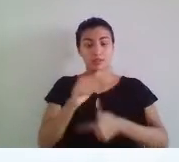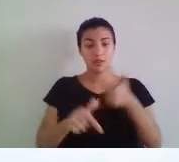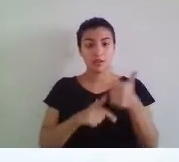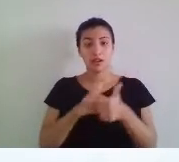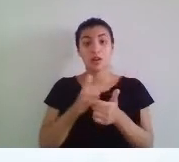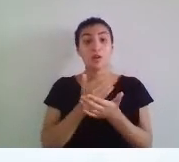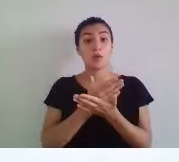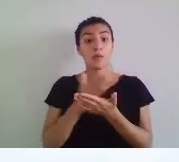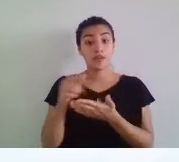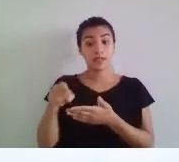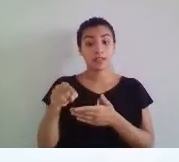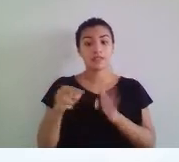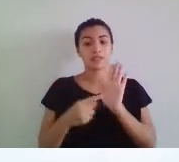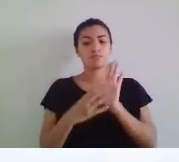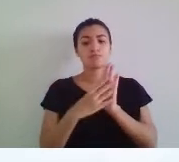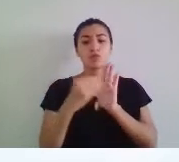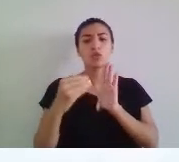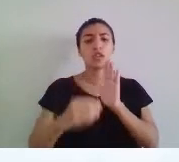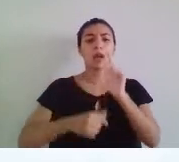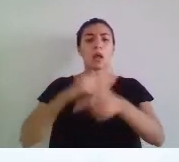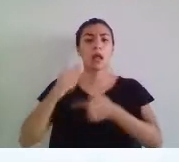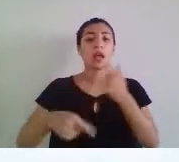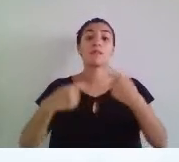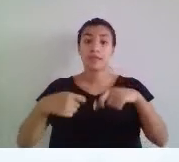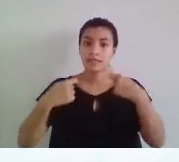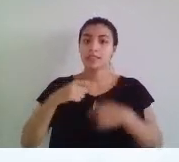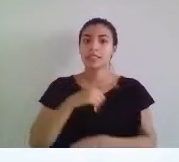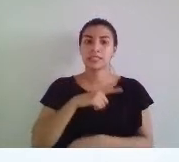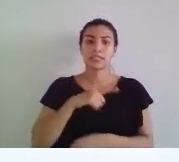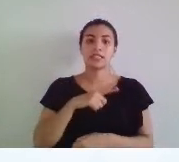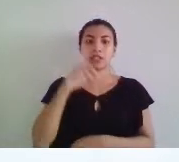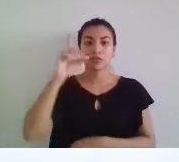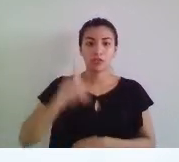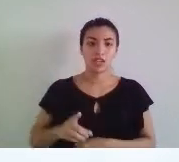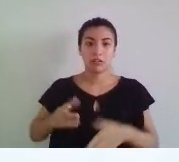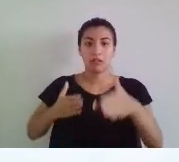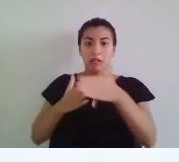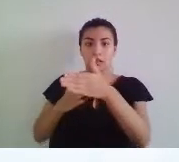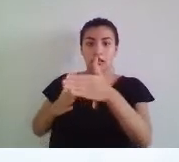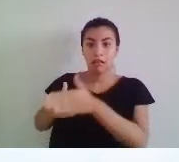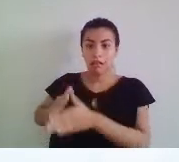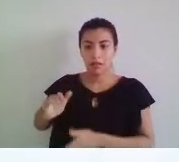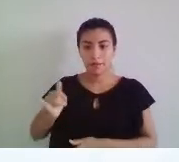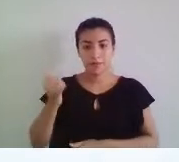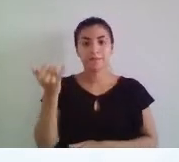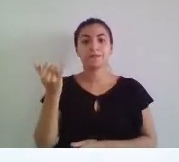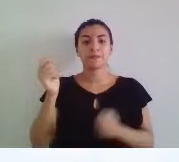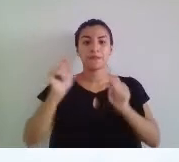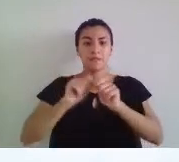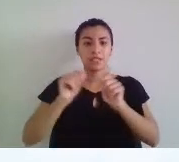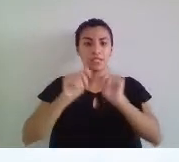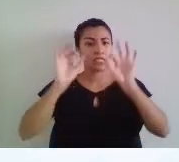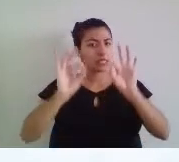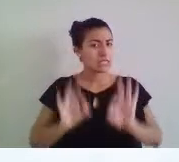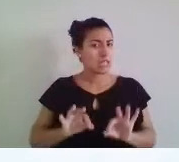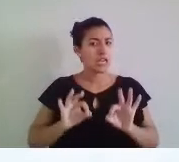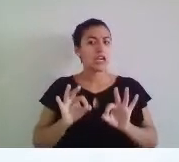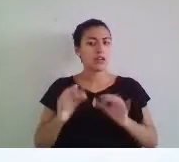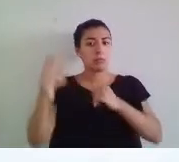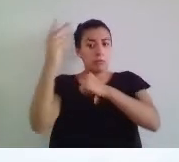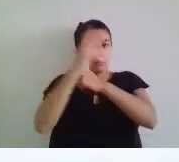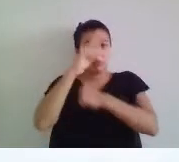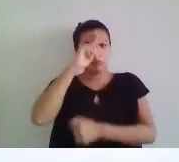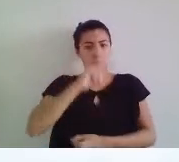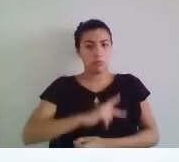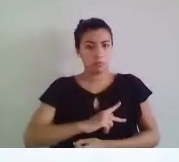modelo produtivo porque precisa existir um direito que limite a exploração, que garanta uma proteção, de novo, a